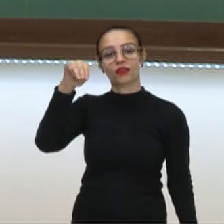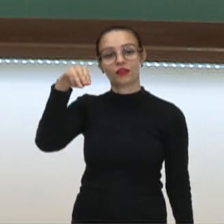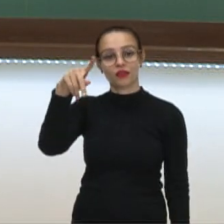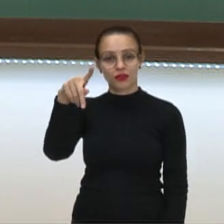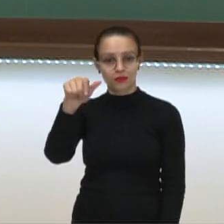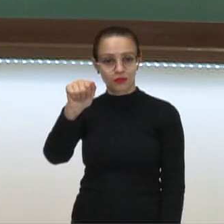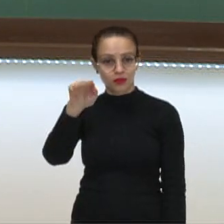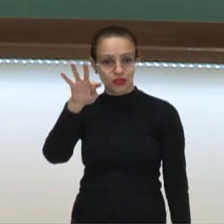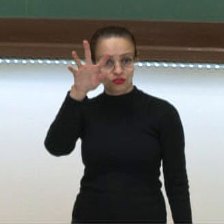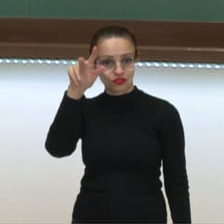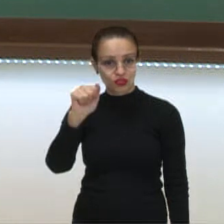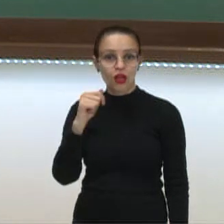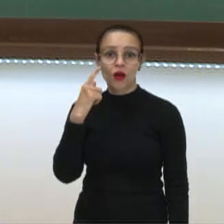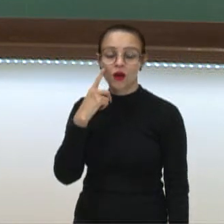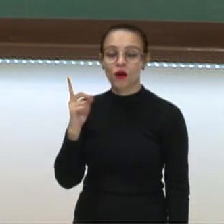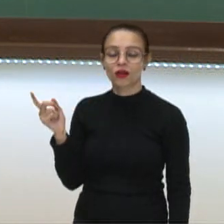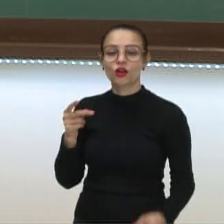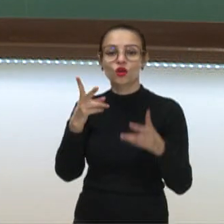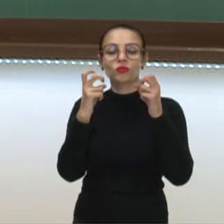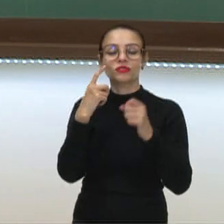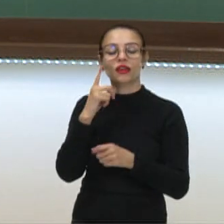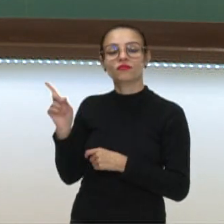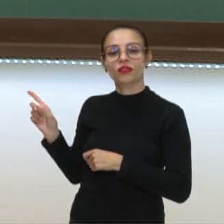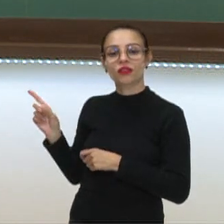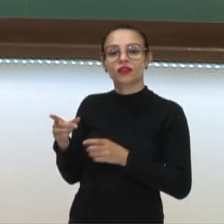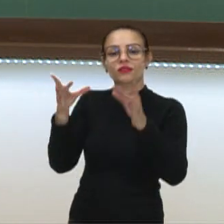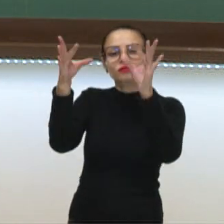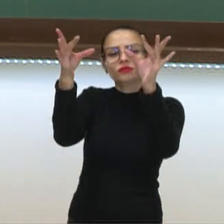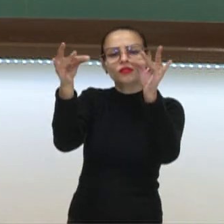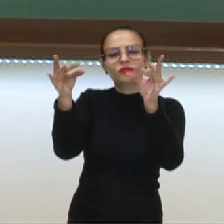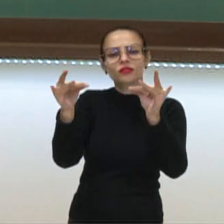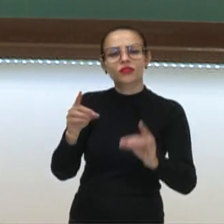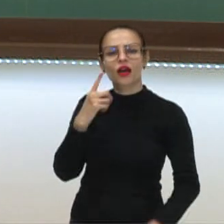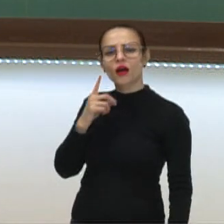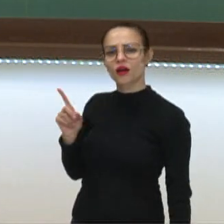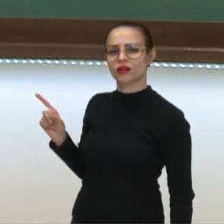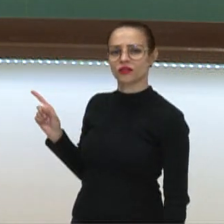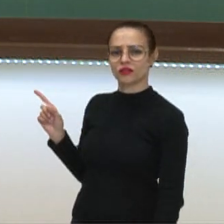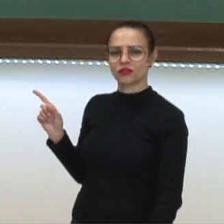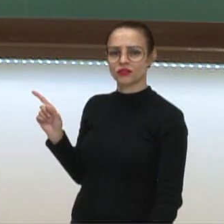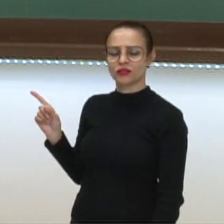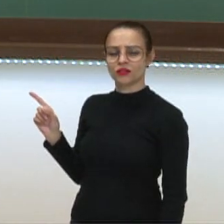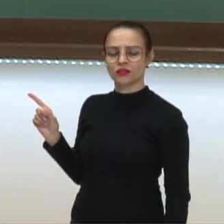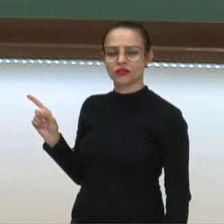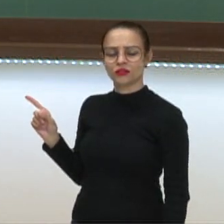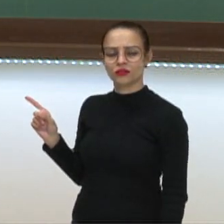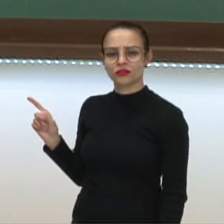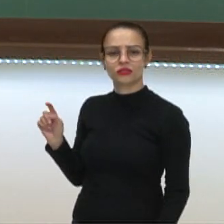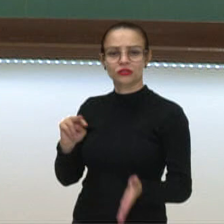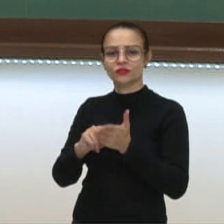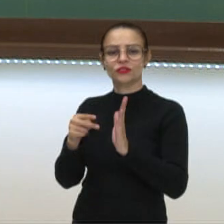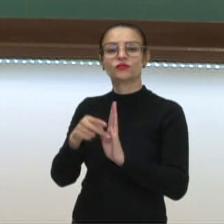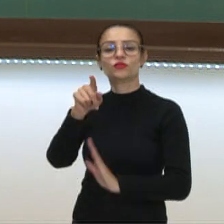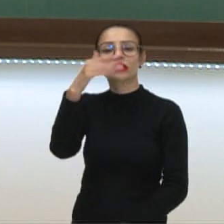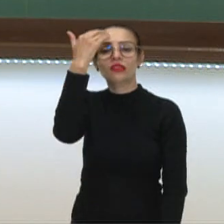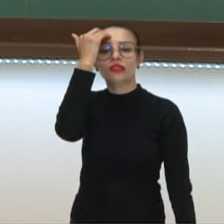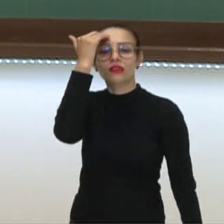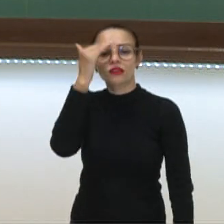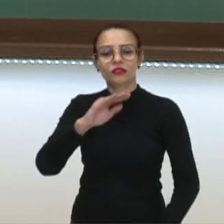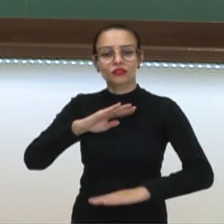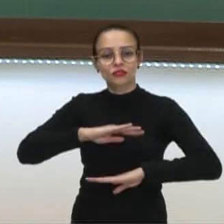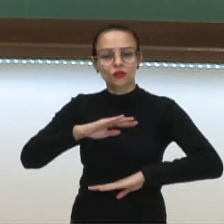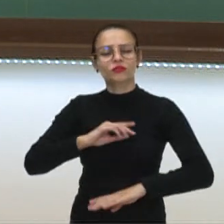passando por isso, ó. Observe bem esses detalhes, né? A ideia, ó, de você entender essa situação, ó.